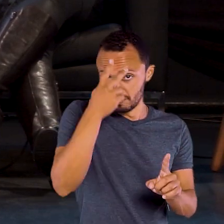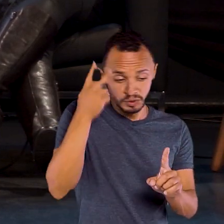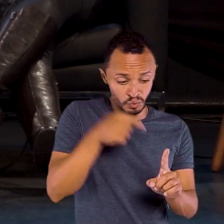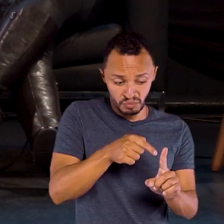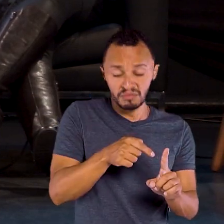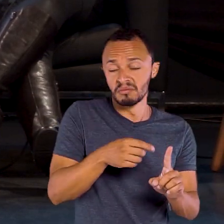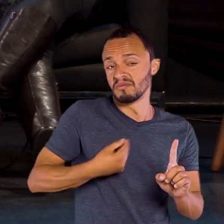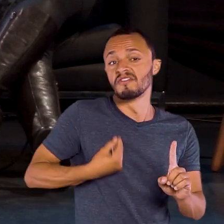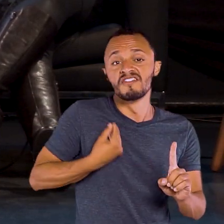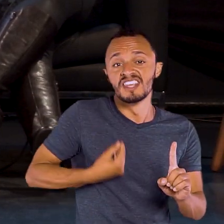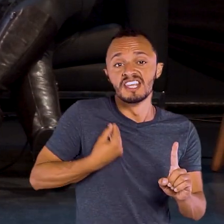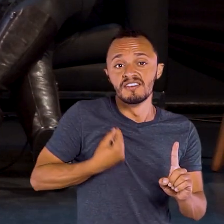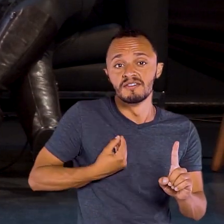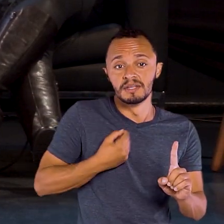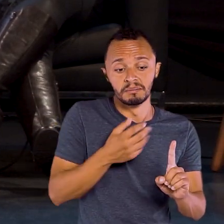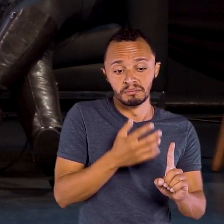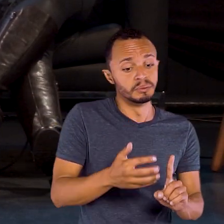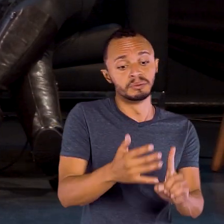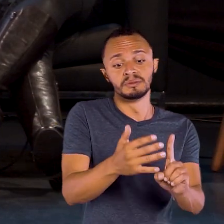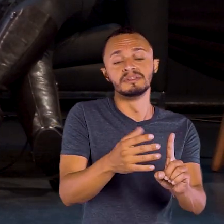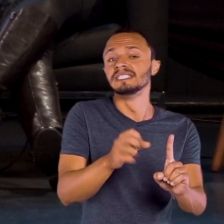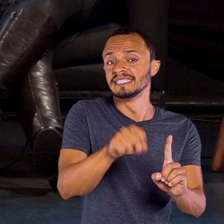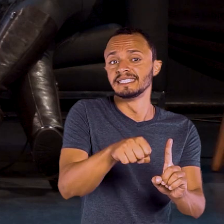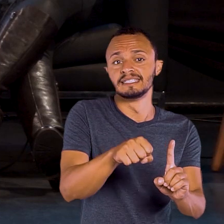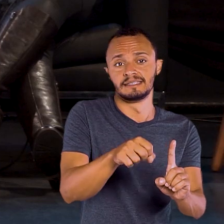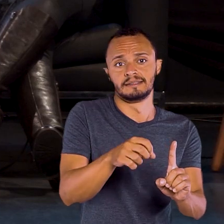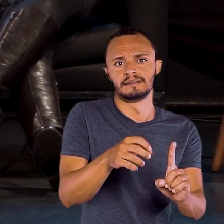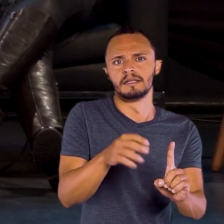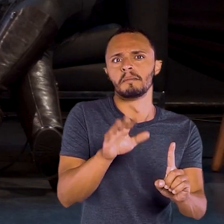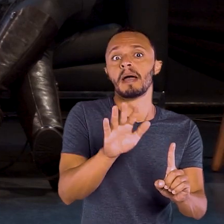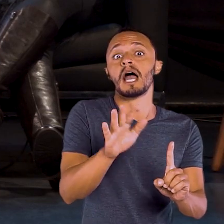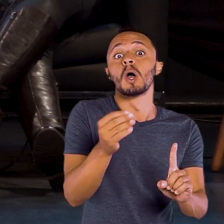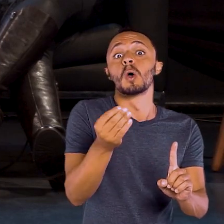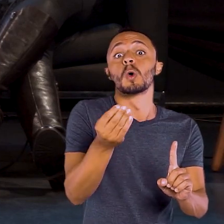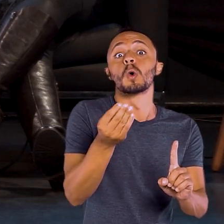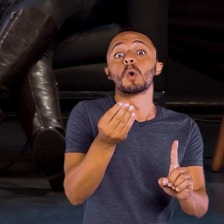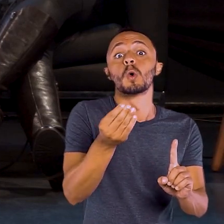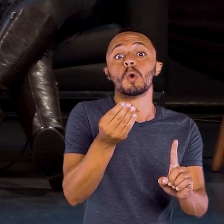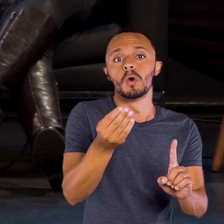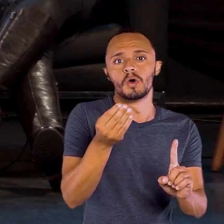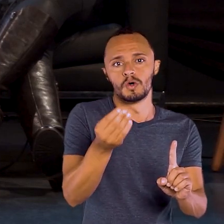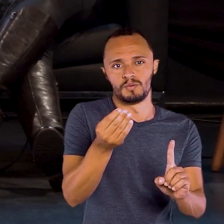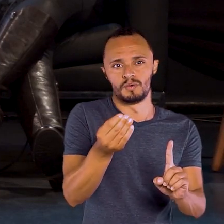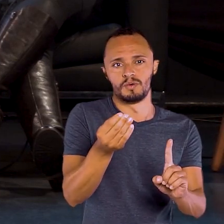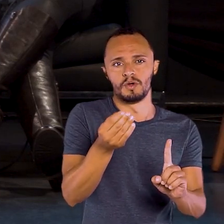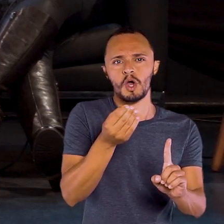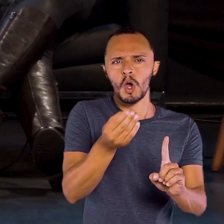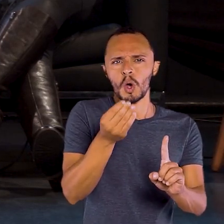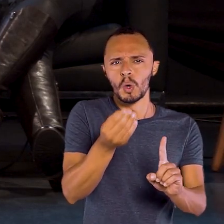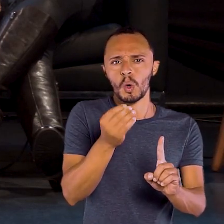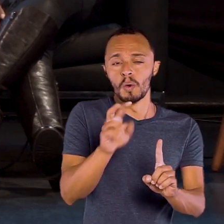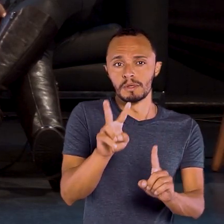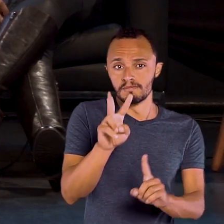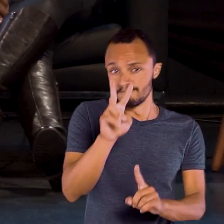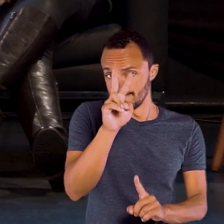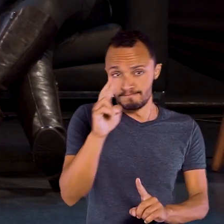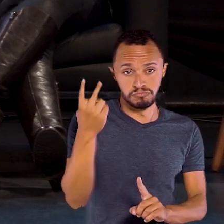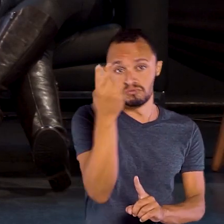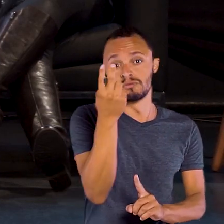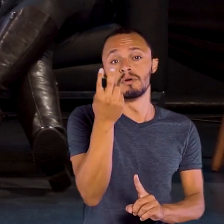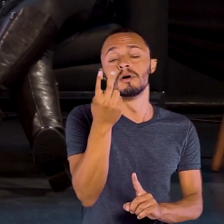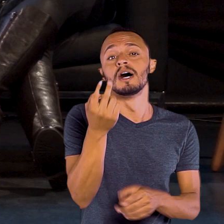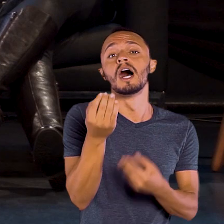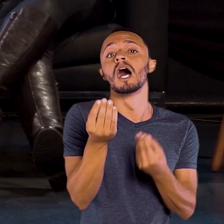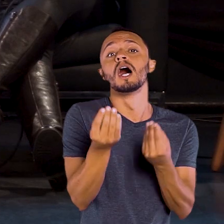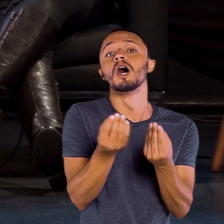trazer isso? Da mesma maneira de sempre, né? Como subverter um pouco, como mostrar realmente